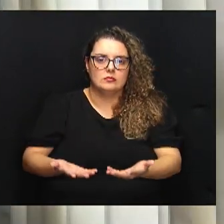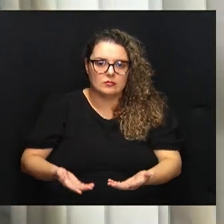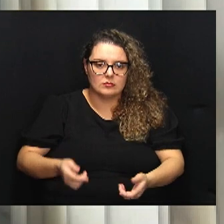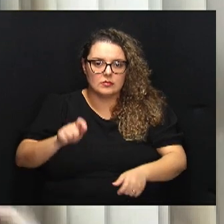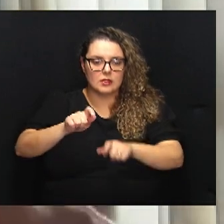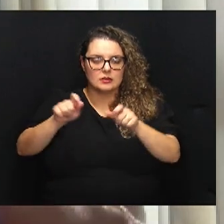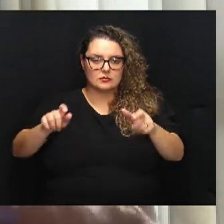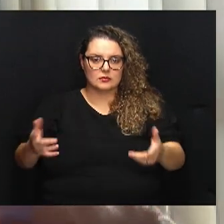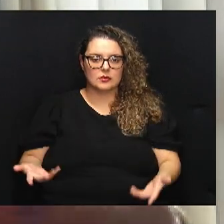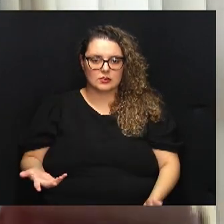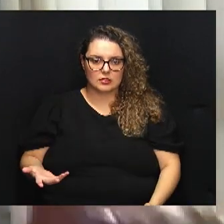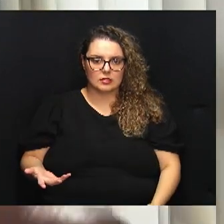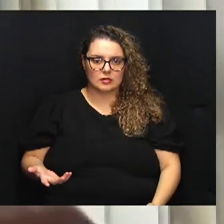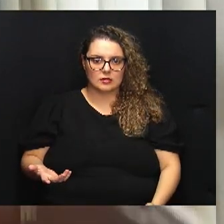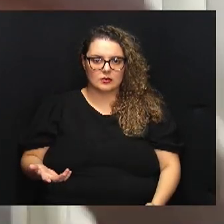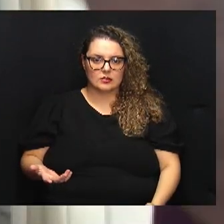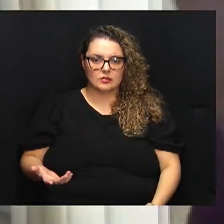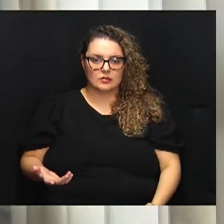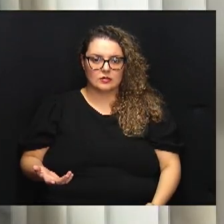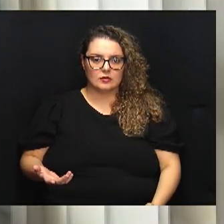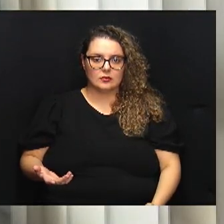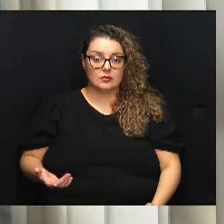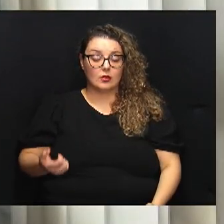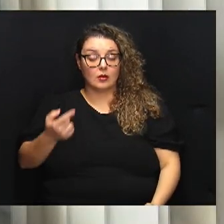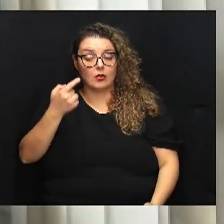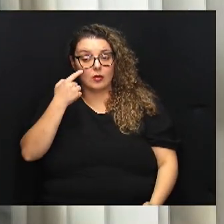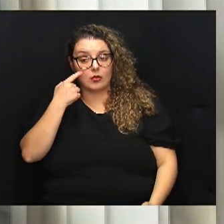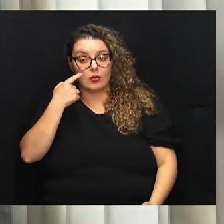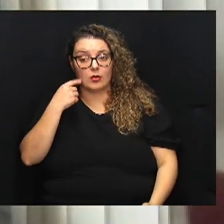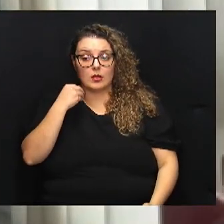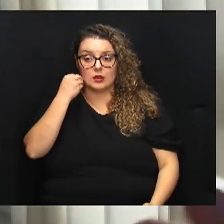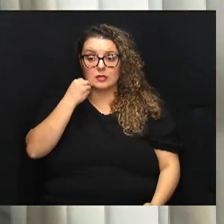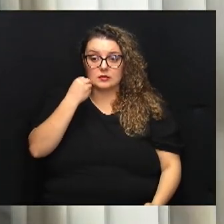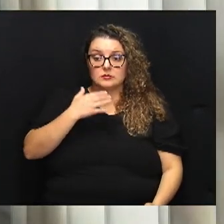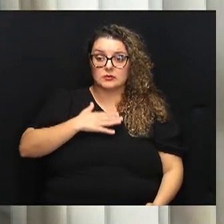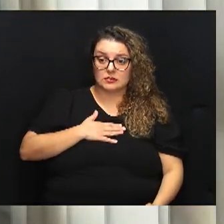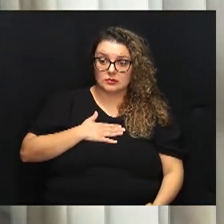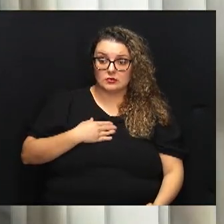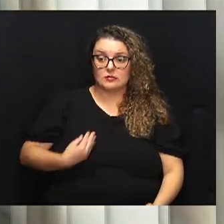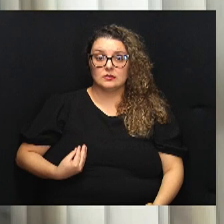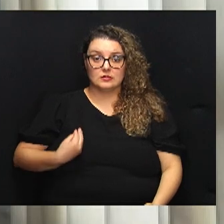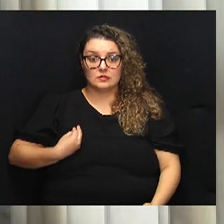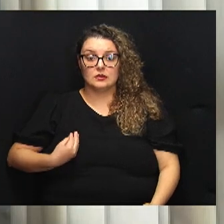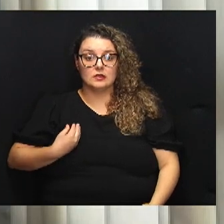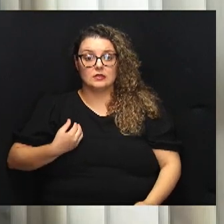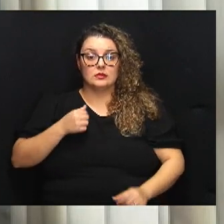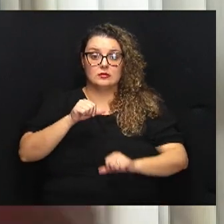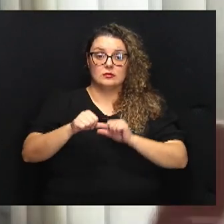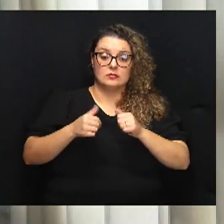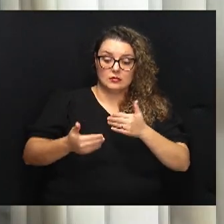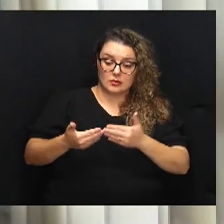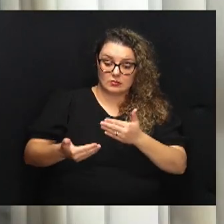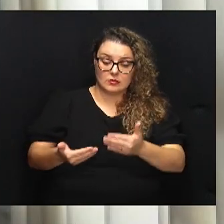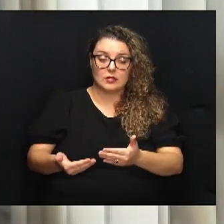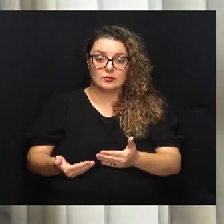né? Colocar, olha, as experiências que eu me modifiquei através da minha vida,